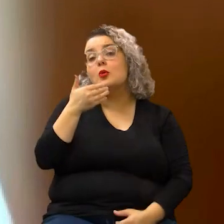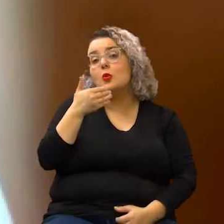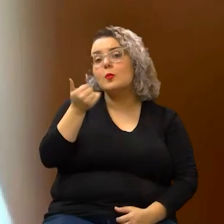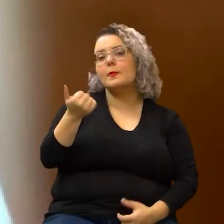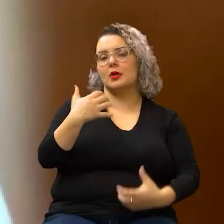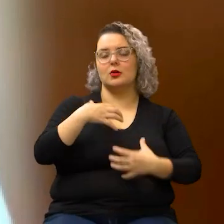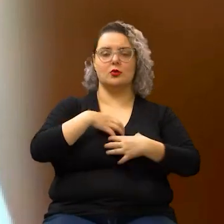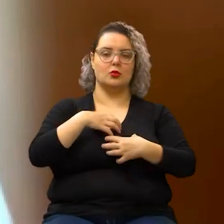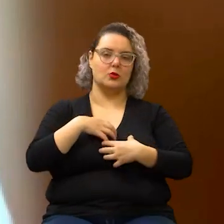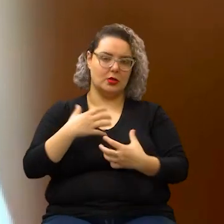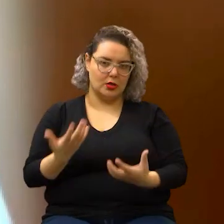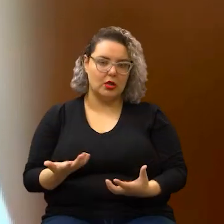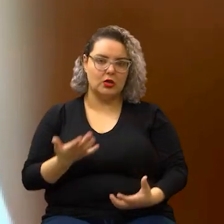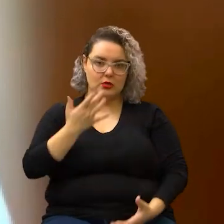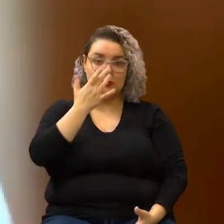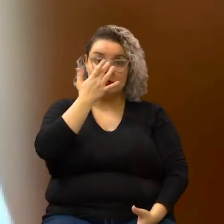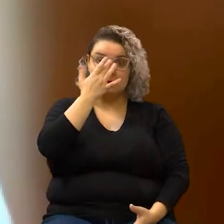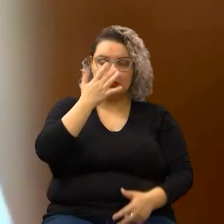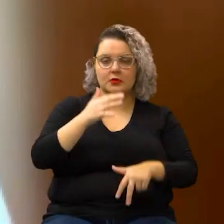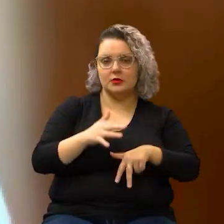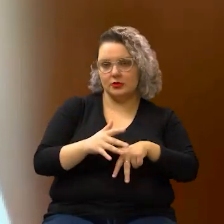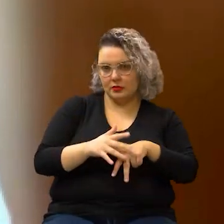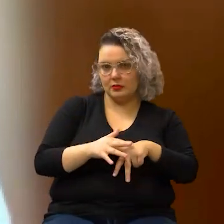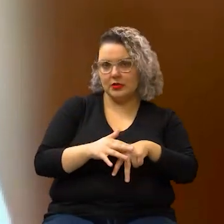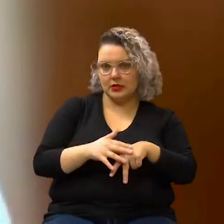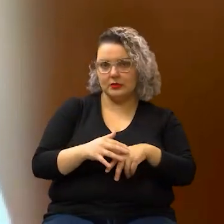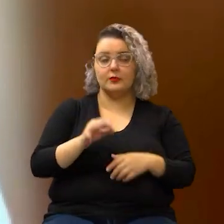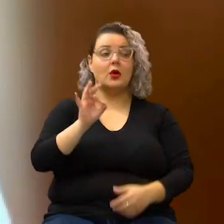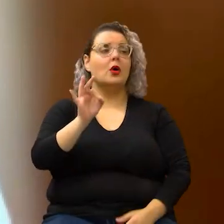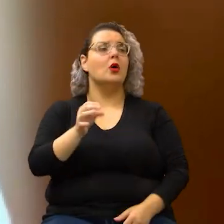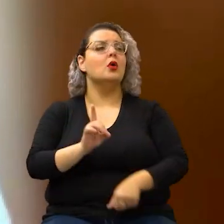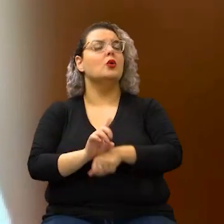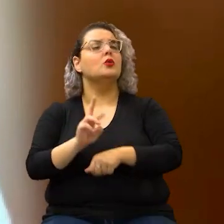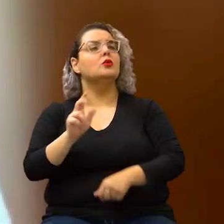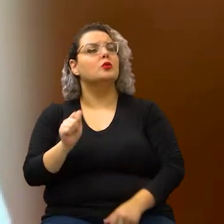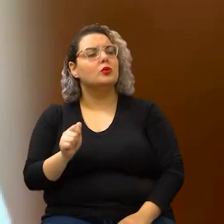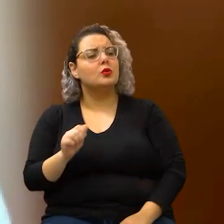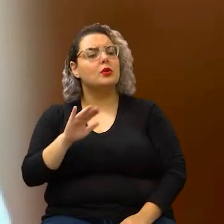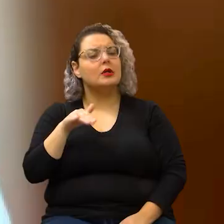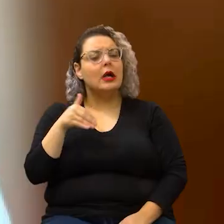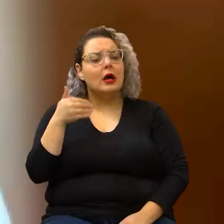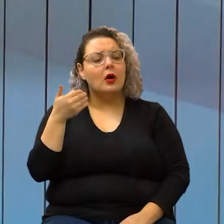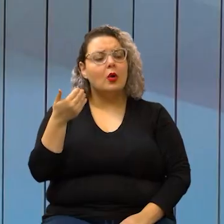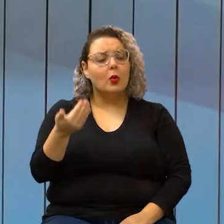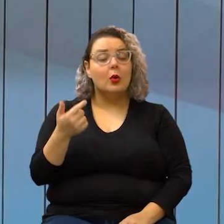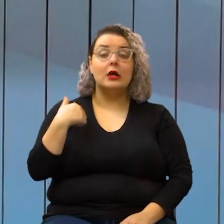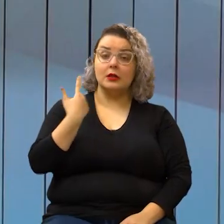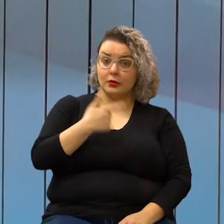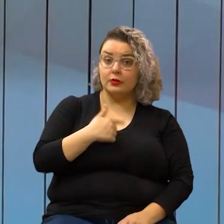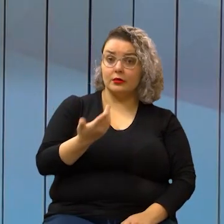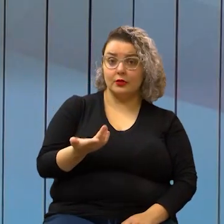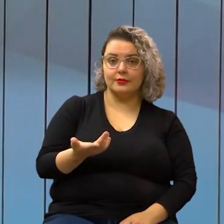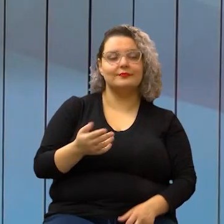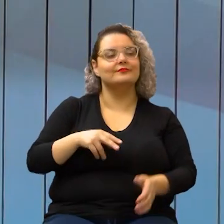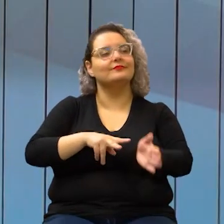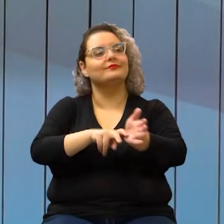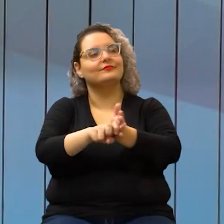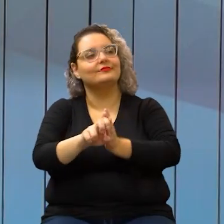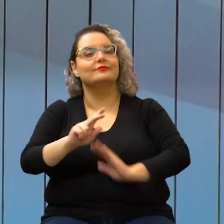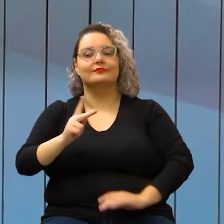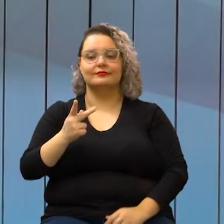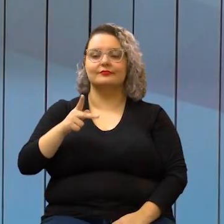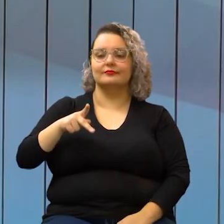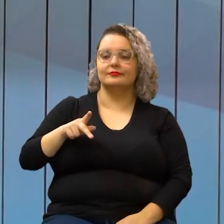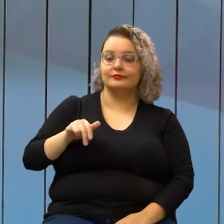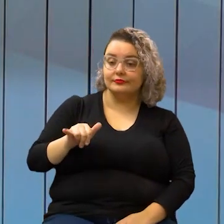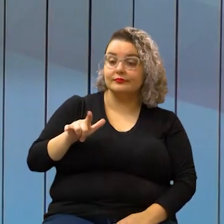pode já melhorar os sintomas desse paciente. Correto. Doutor, agora, quando nós